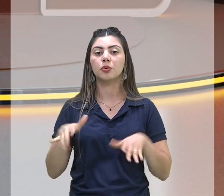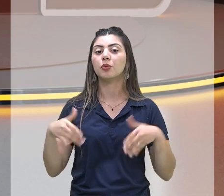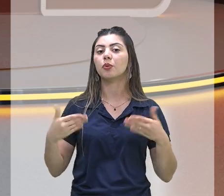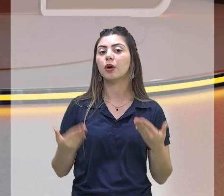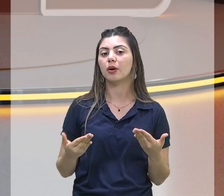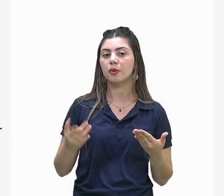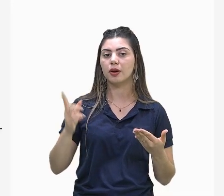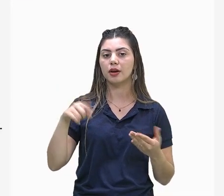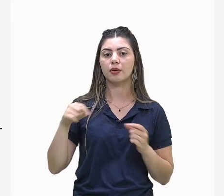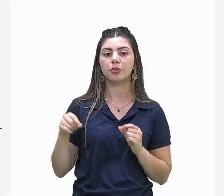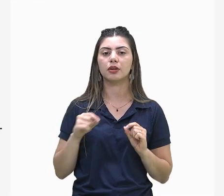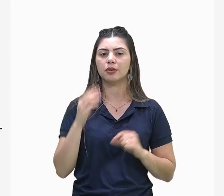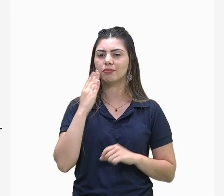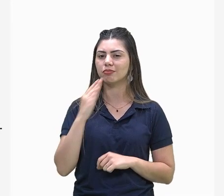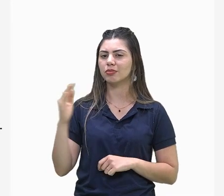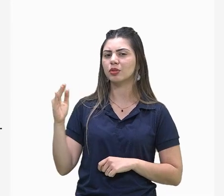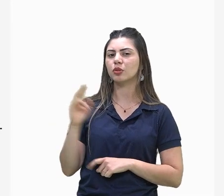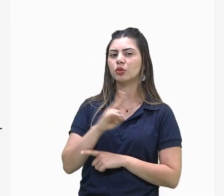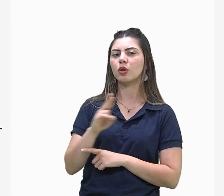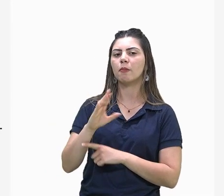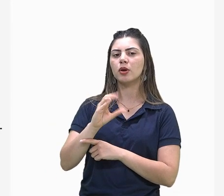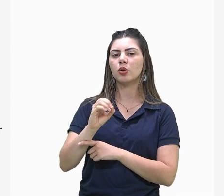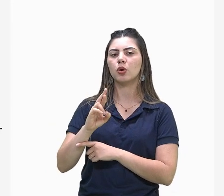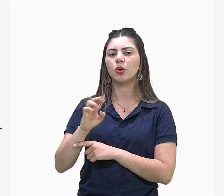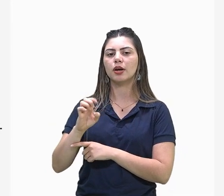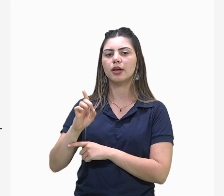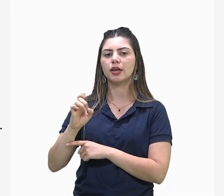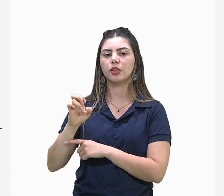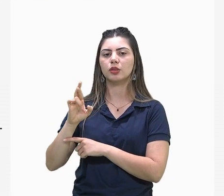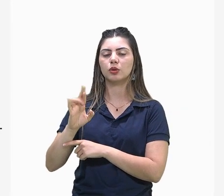corredor bioceânico, tá? O corredor